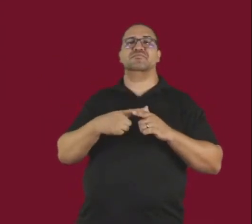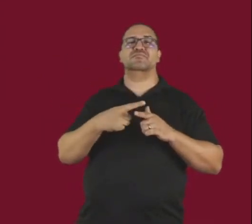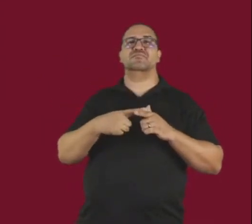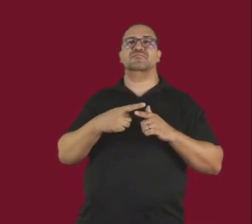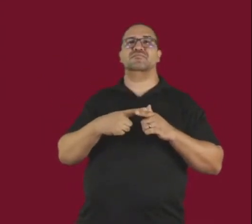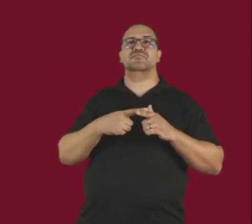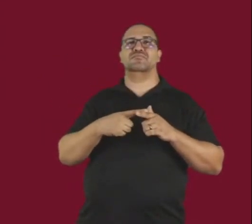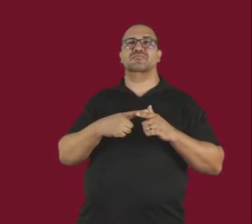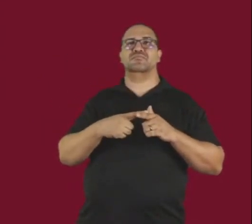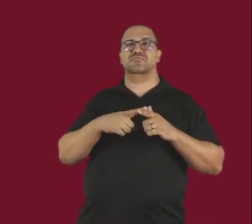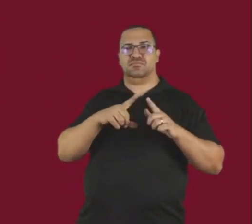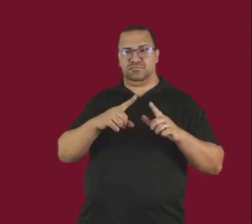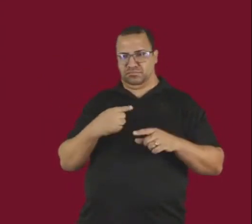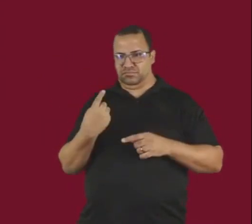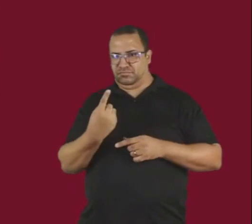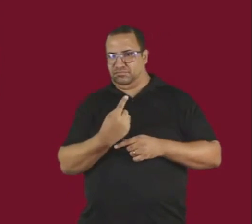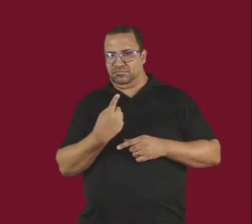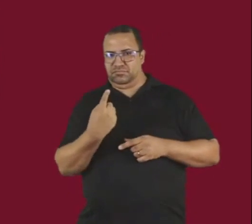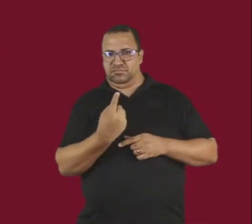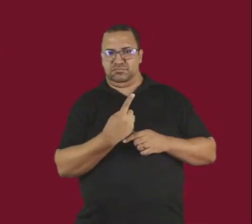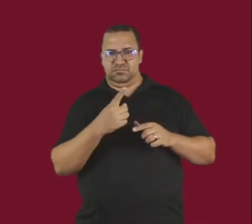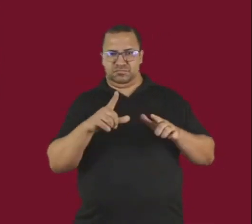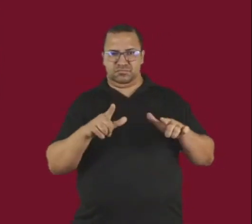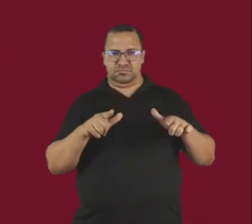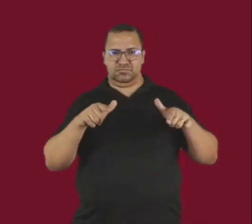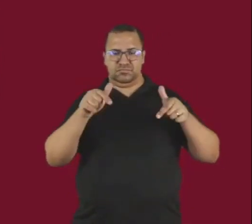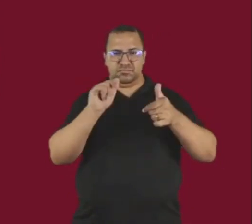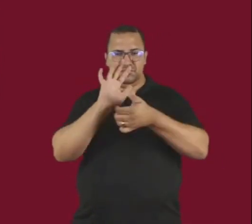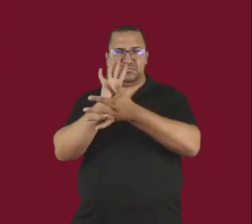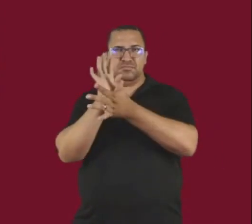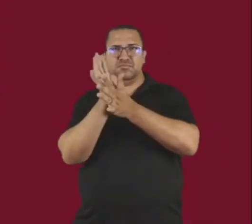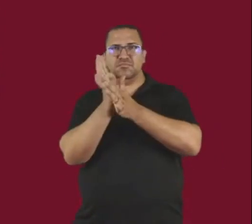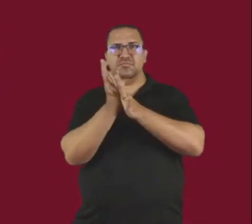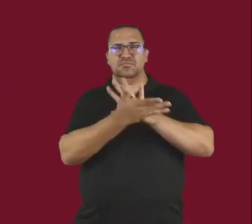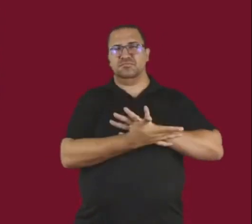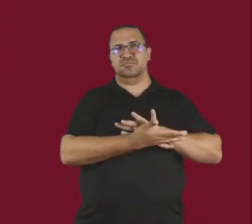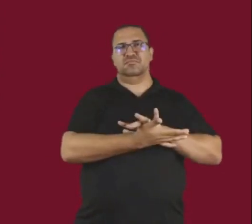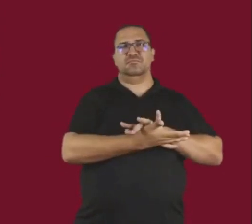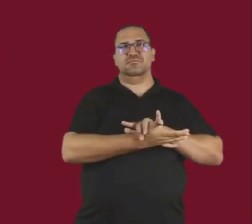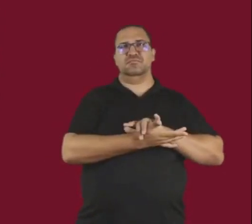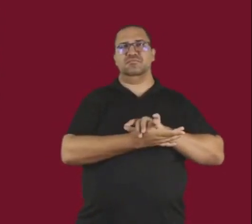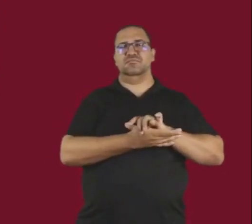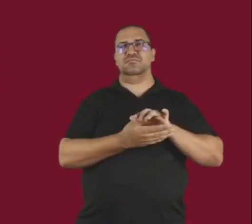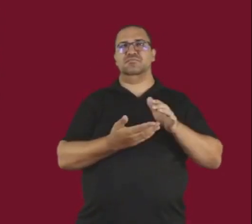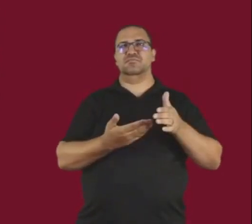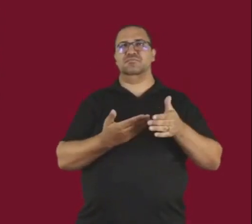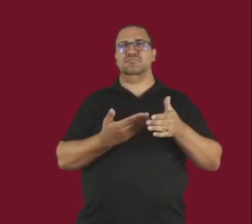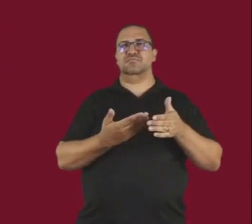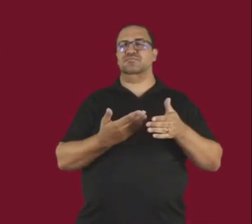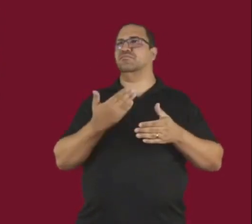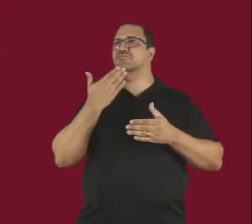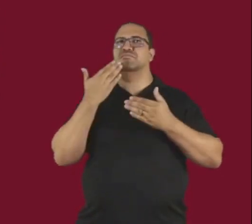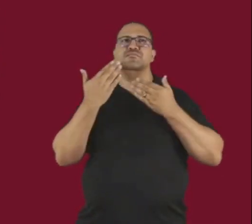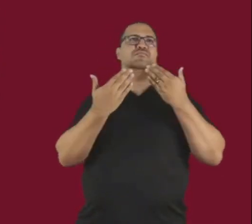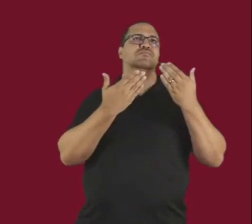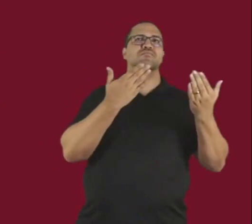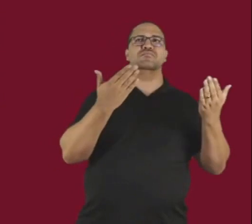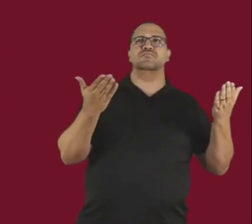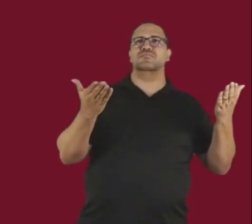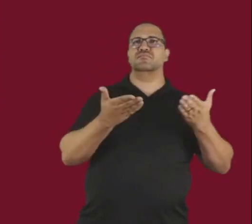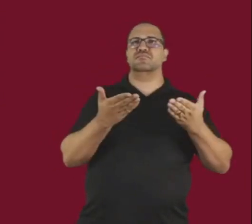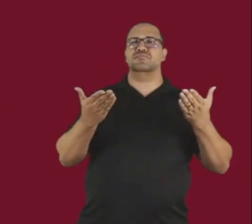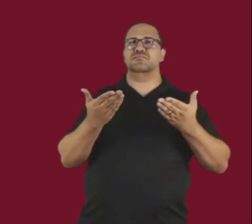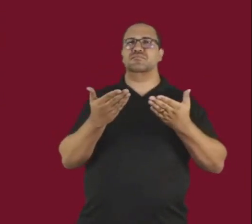sozinhos, estão sendo exterminados por isso, estão tombando por isso, porque aqui a morte